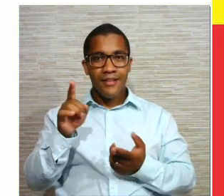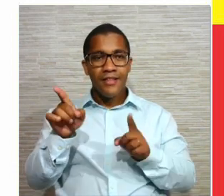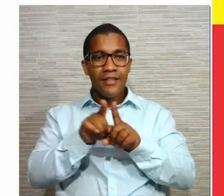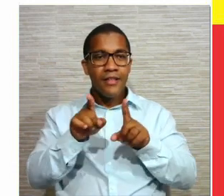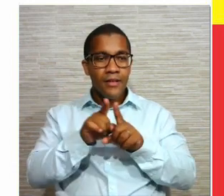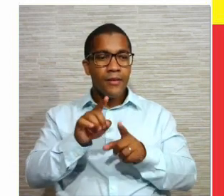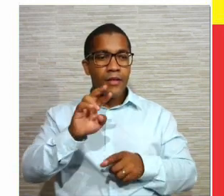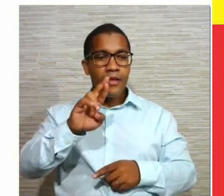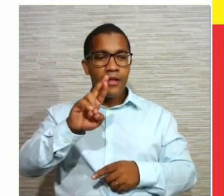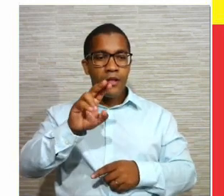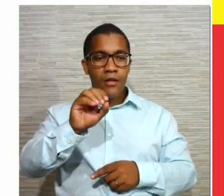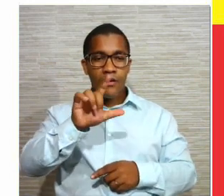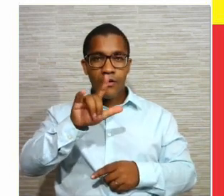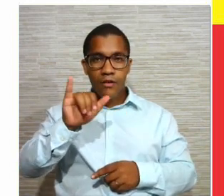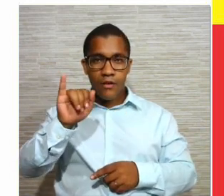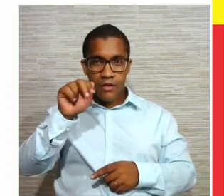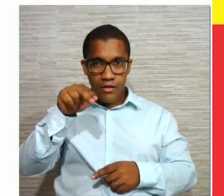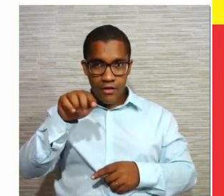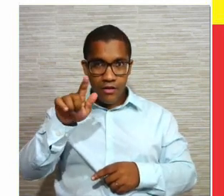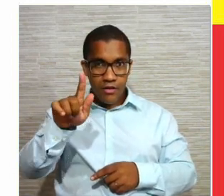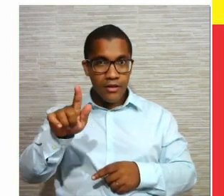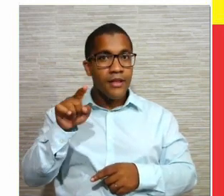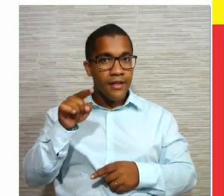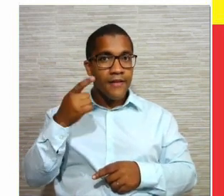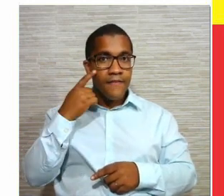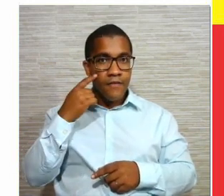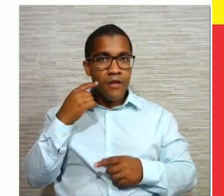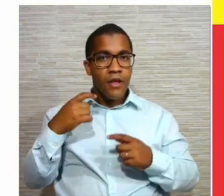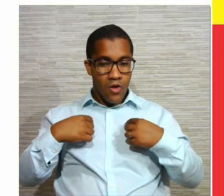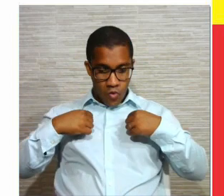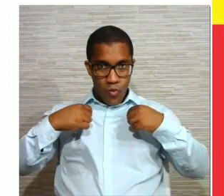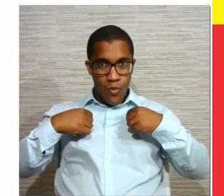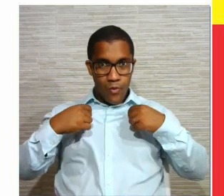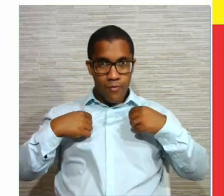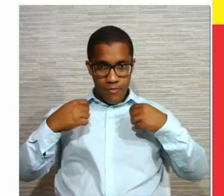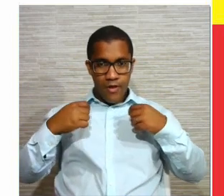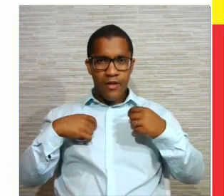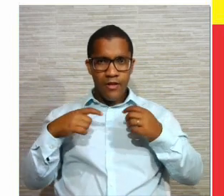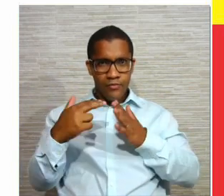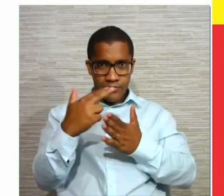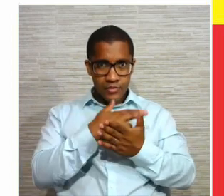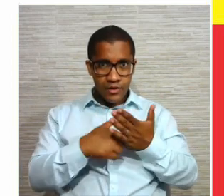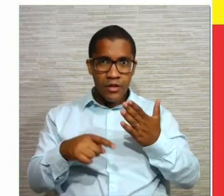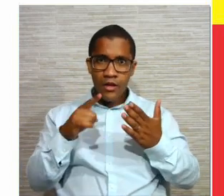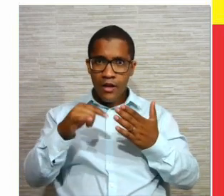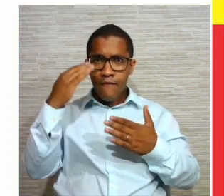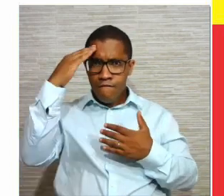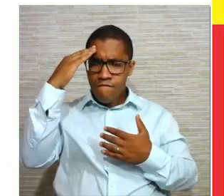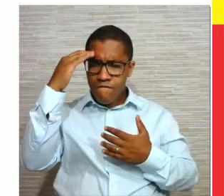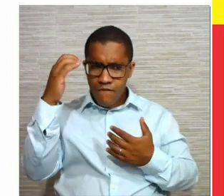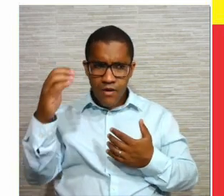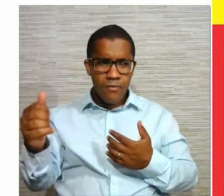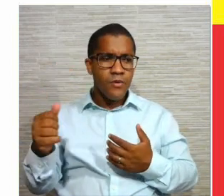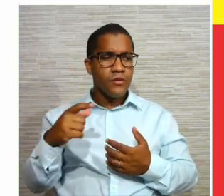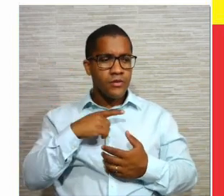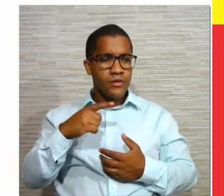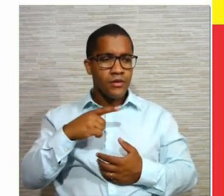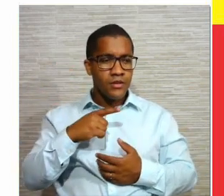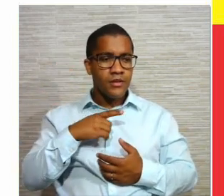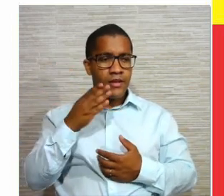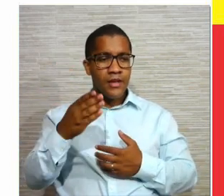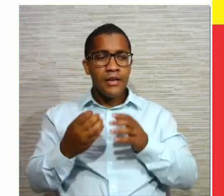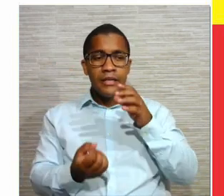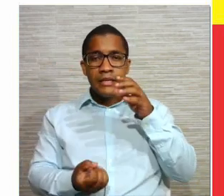vocês estão vendo, né, esse símbolo aqui, né, que ficou bastante famoso, né, que foi um artista da pop art, Andy Warhol,